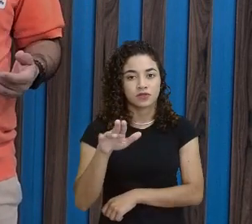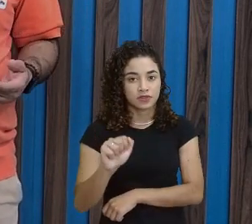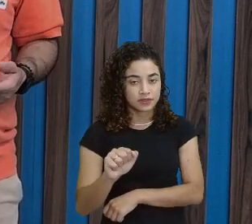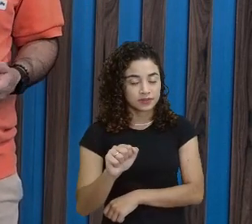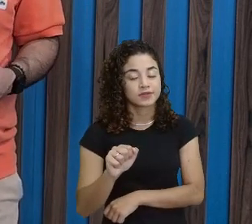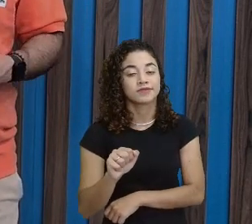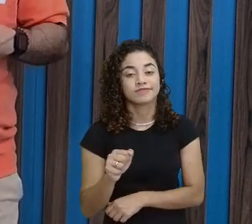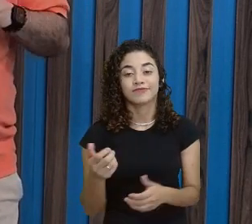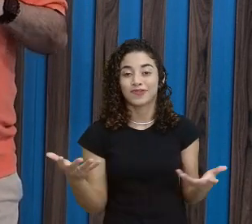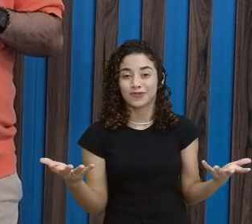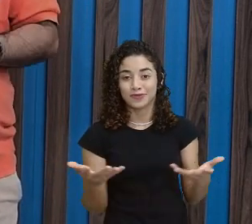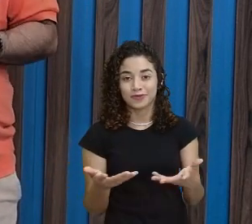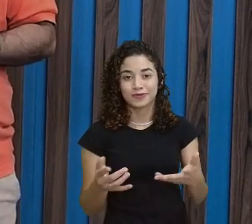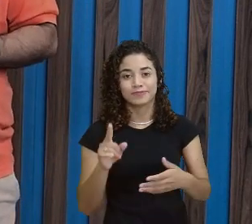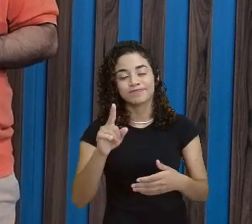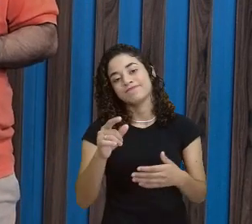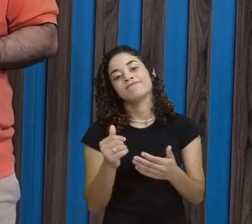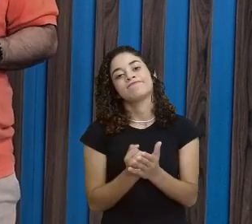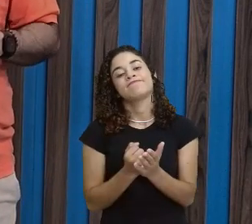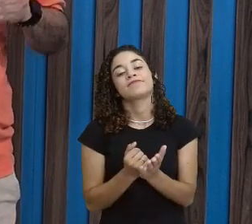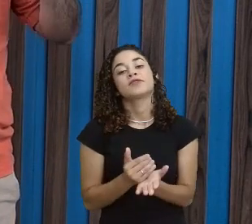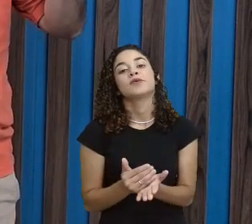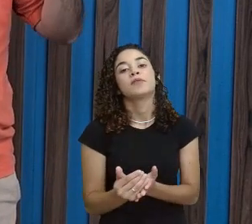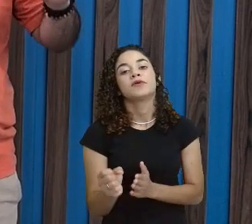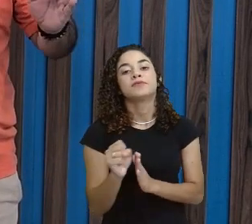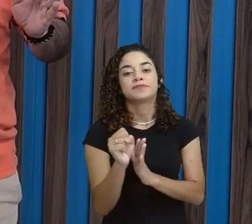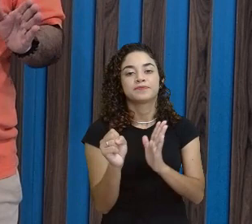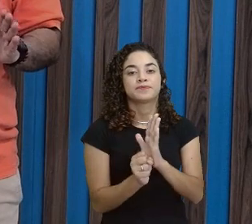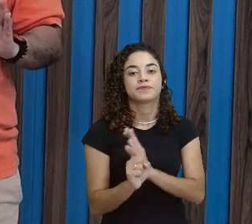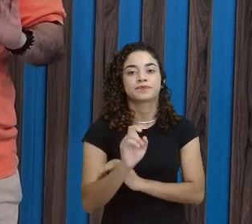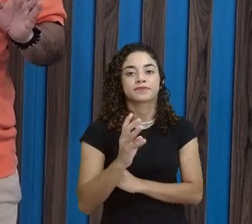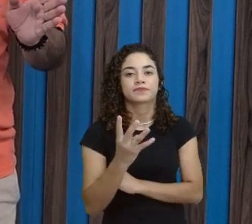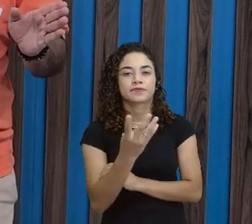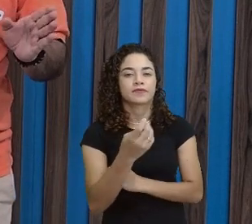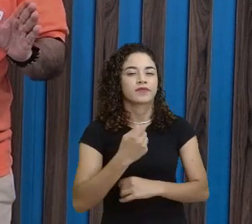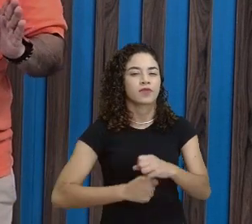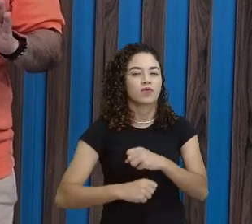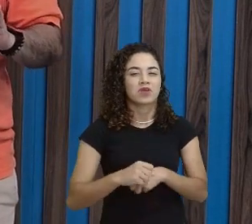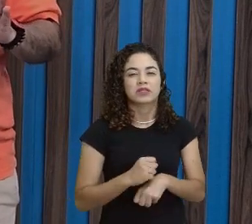Turquia atual, no início do século IV. Então, por volta dos anos